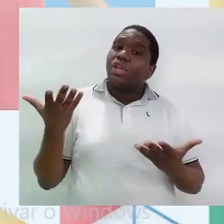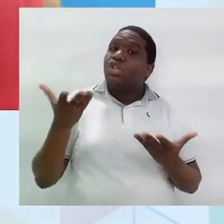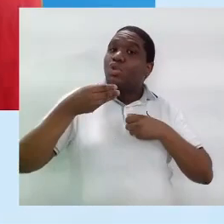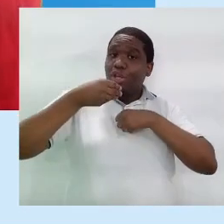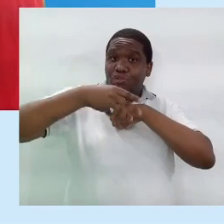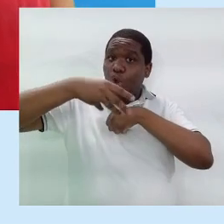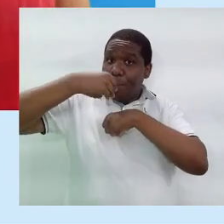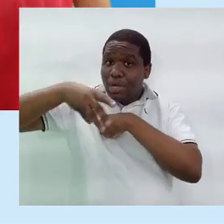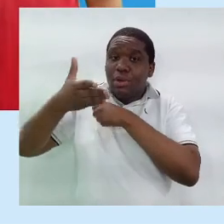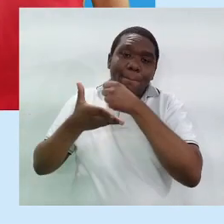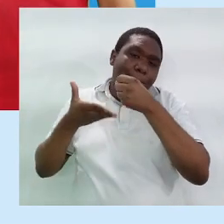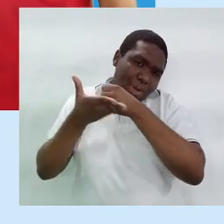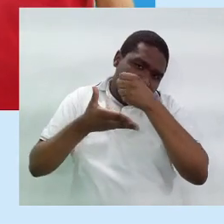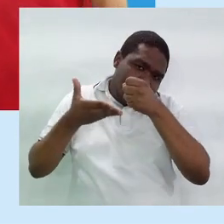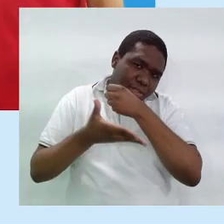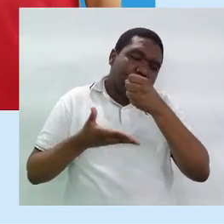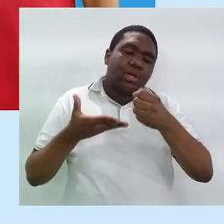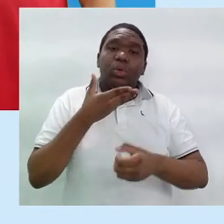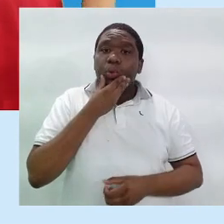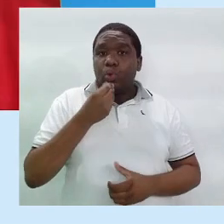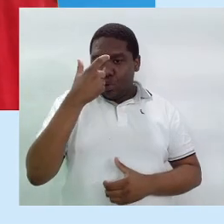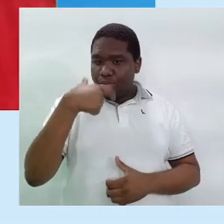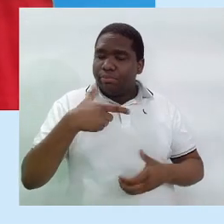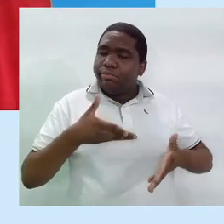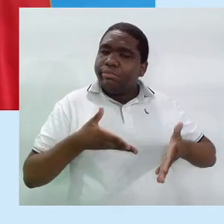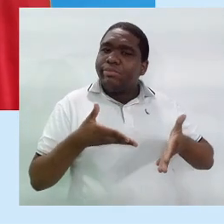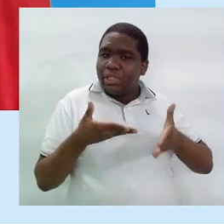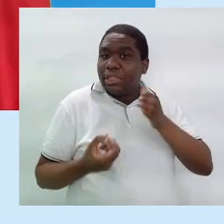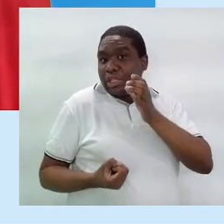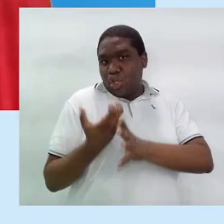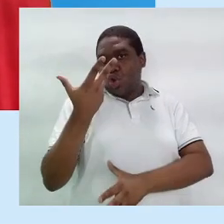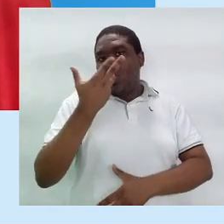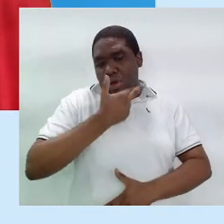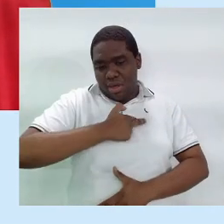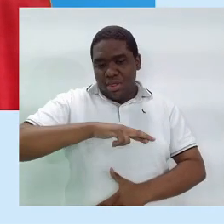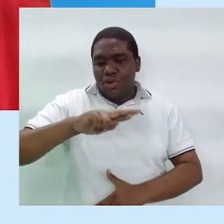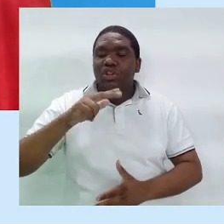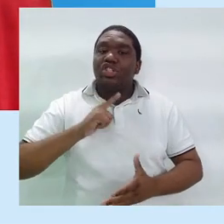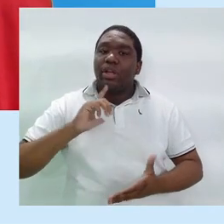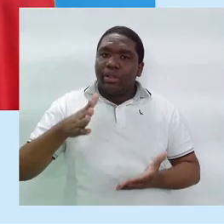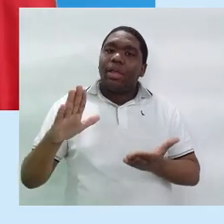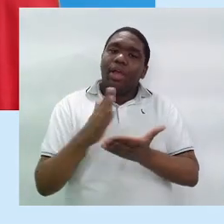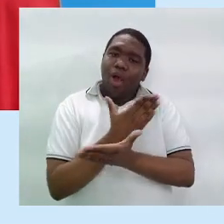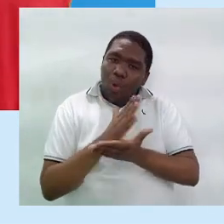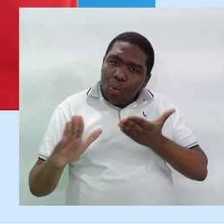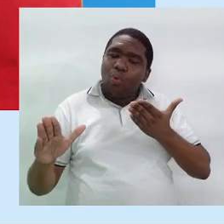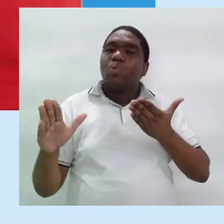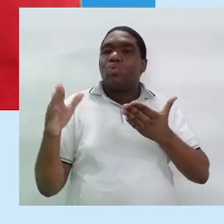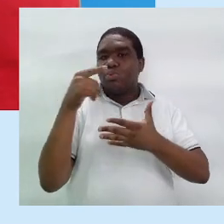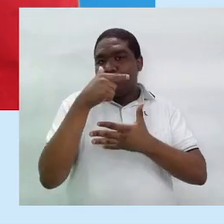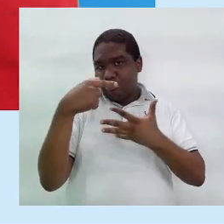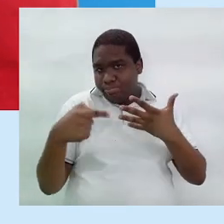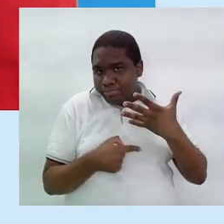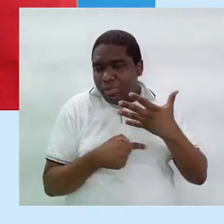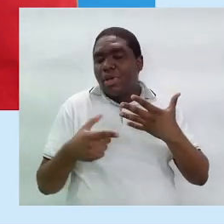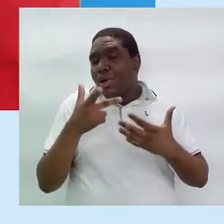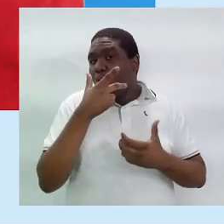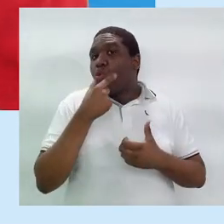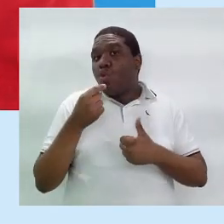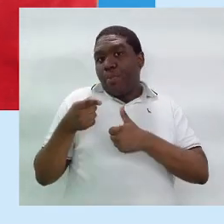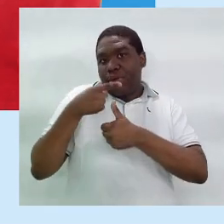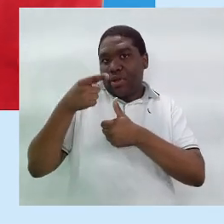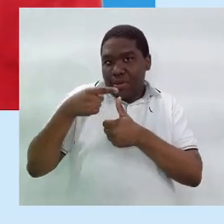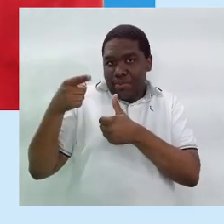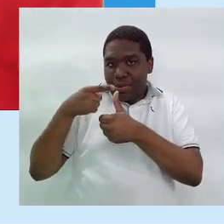informações básicas sobre o seu fundador. Então, nós já temos alguns pontos. Nós temos o fundador,